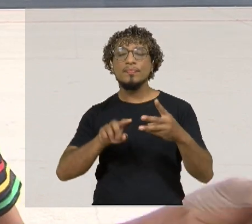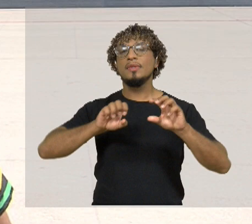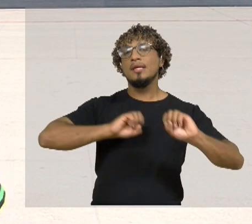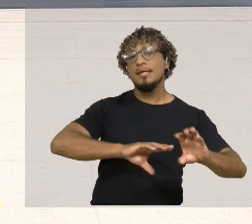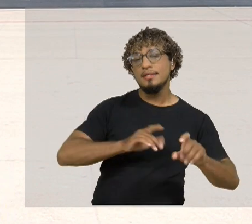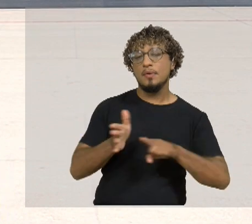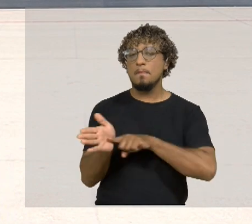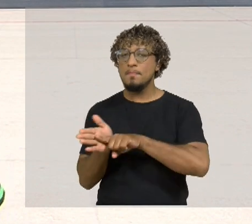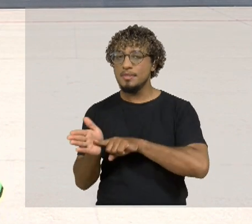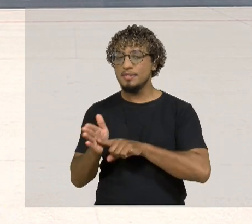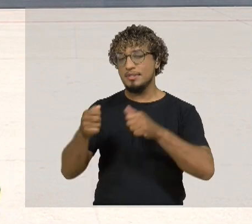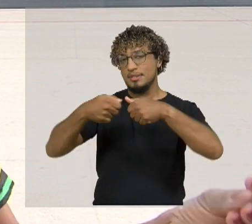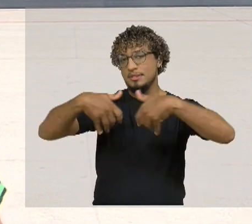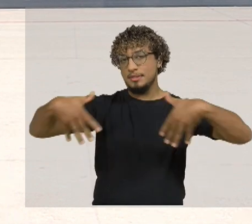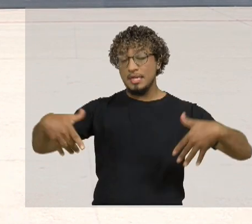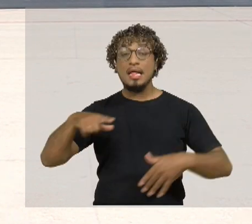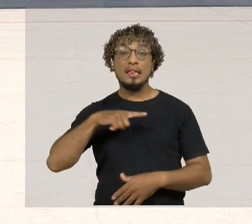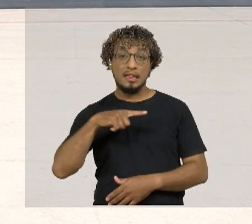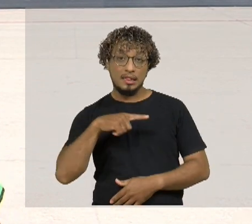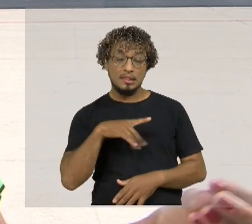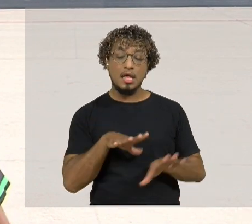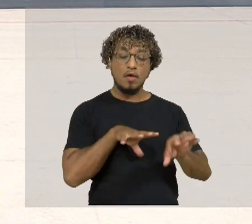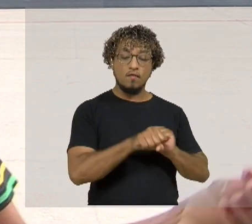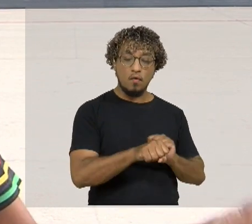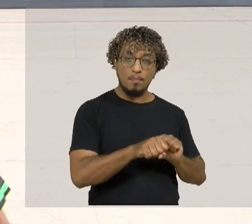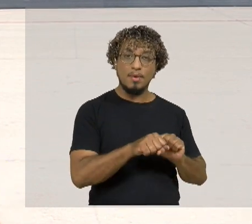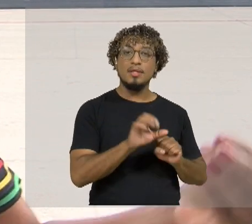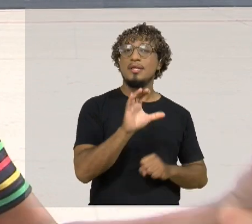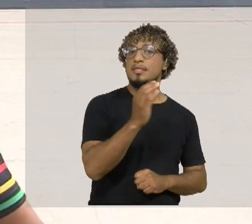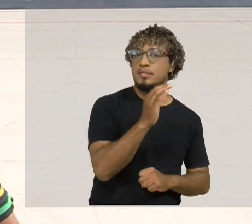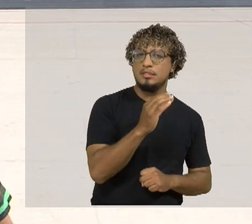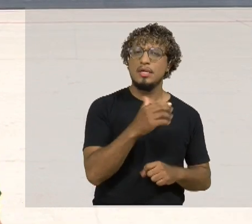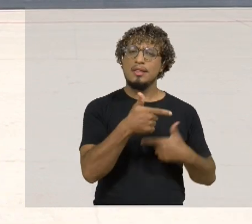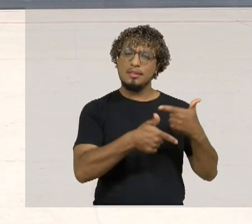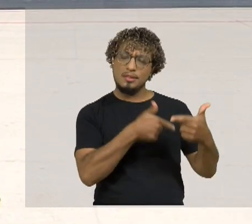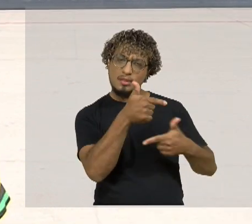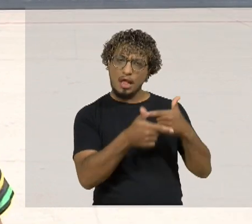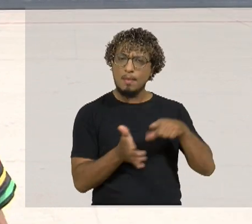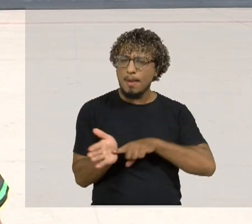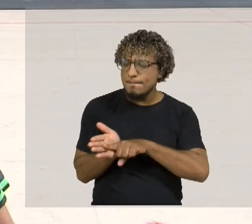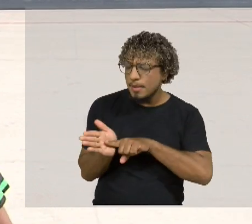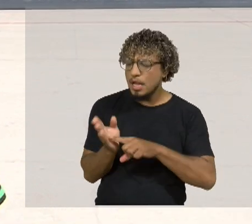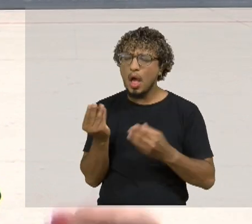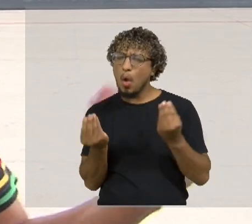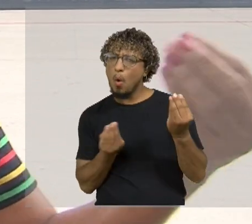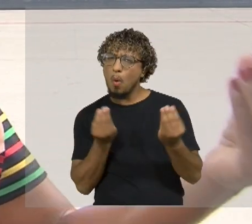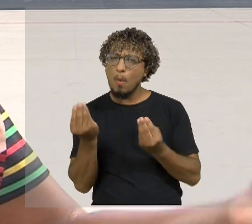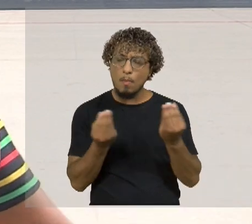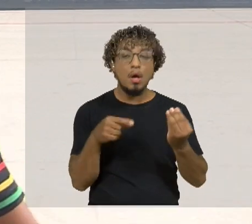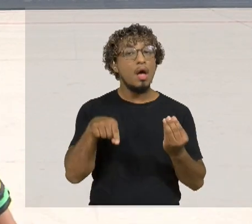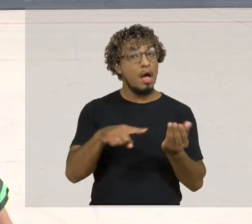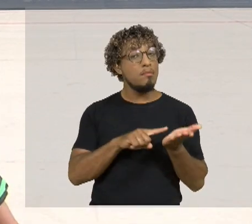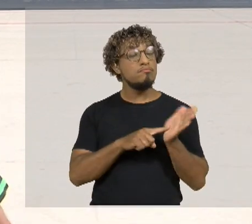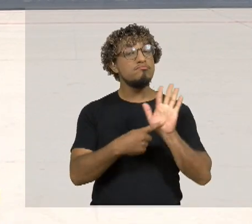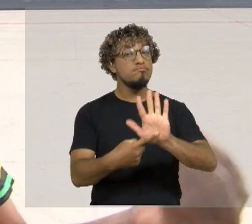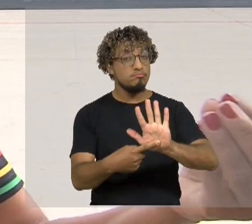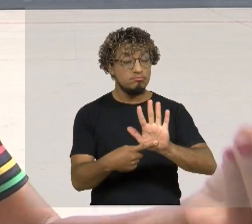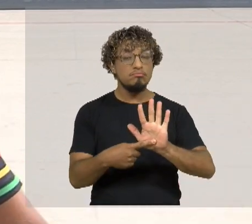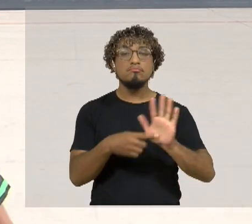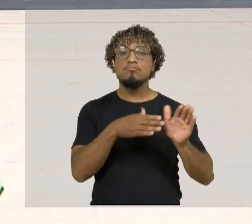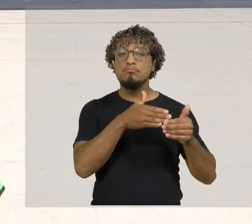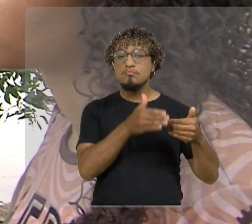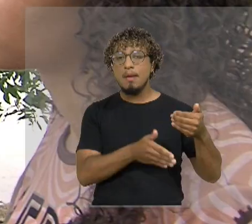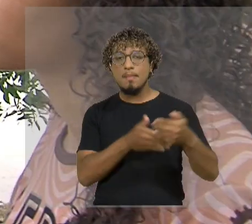eles têm formação científica por meio da iniciação científica, todos eles desenvolvem trabalhos de pesquisa e eles apresentam esses trabalhos ao